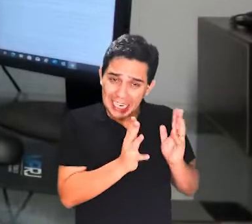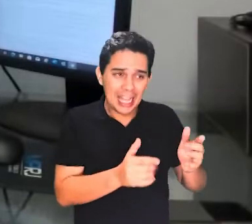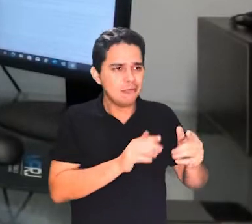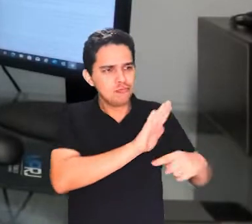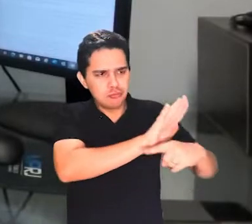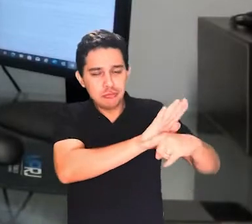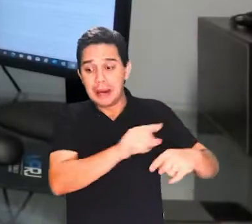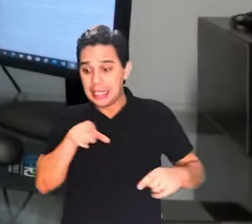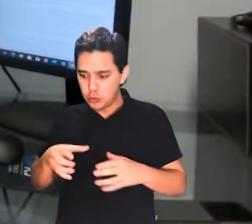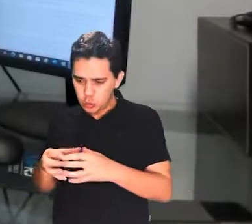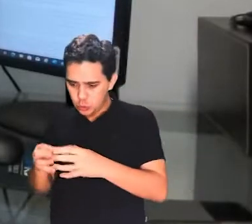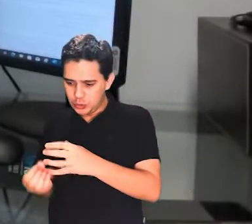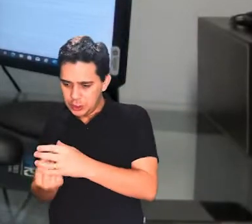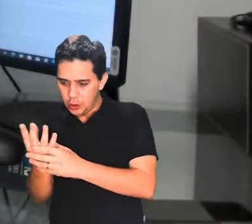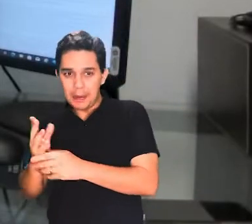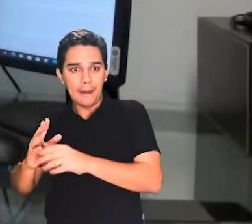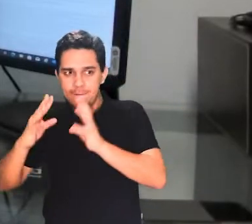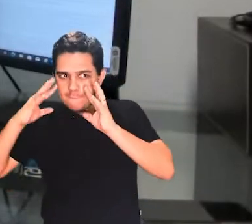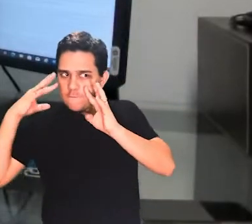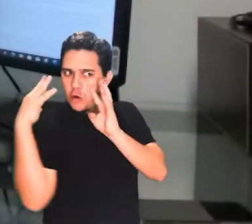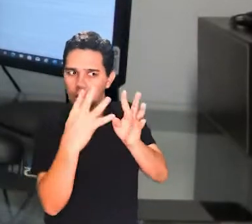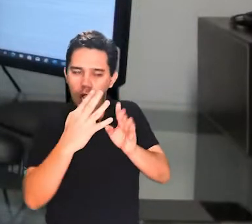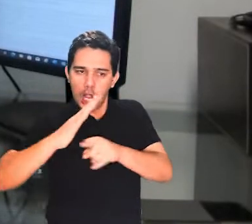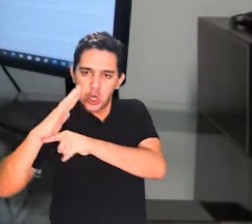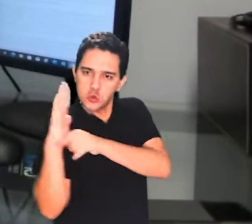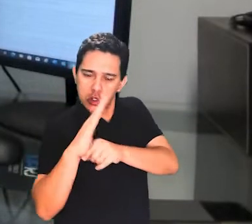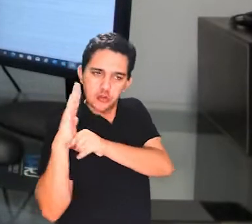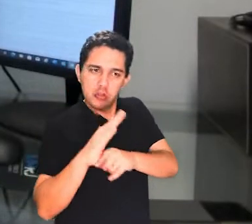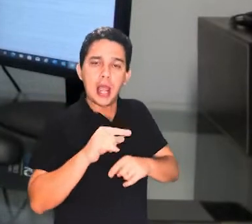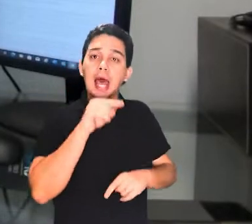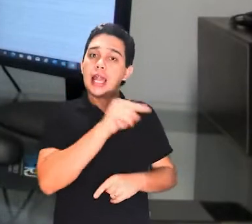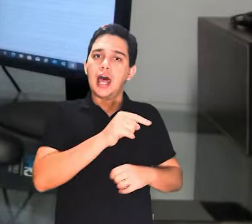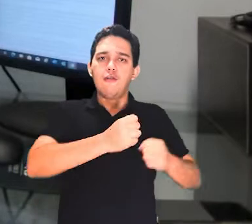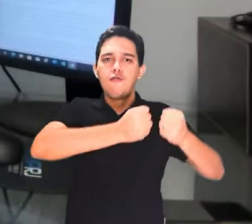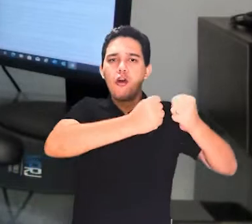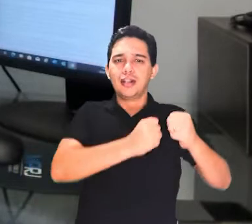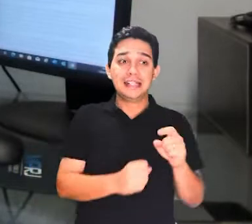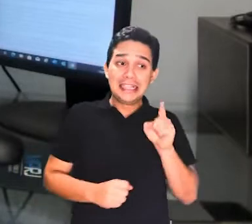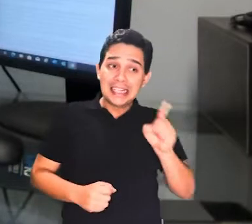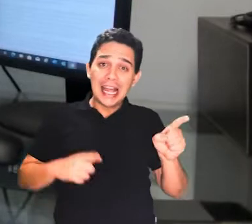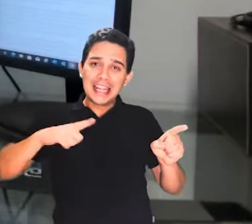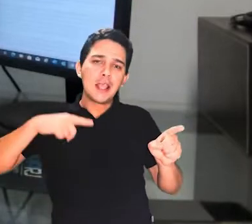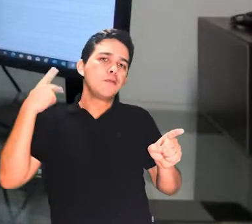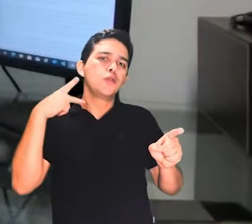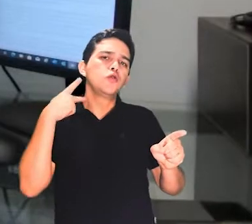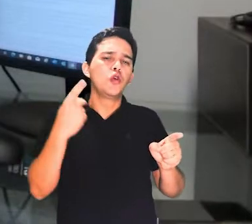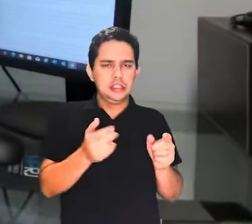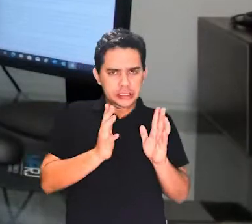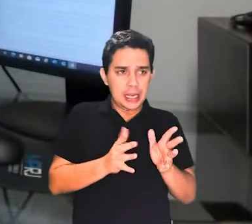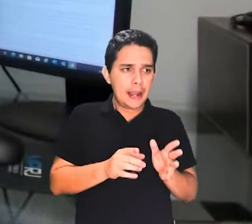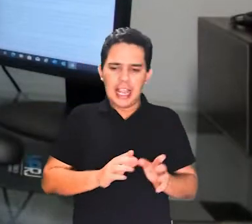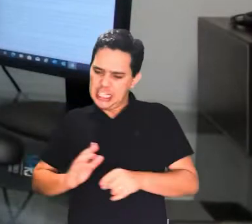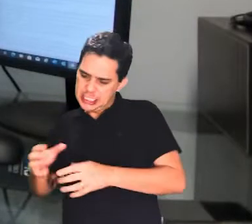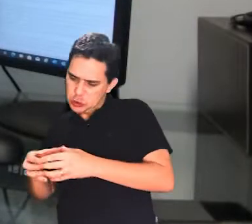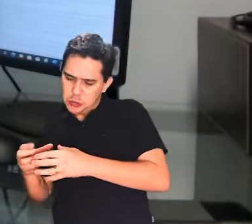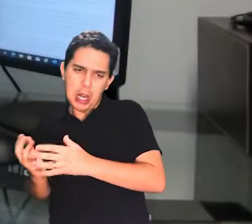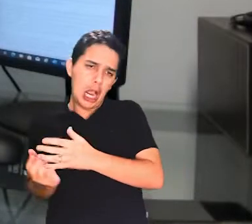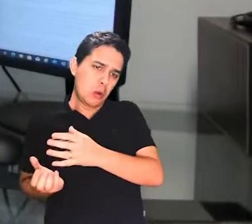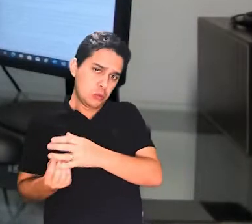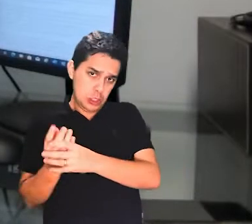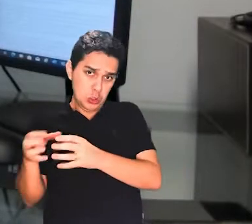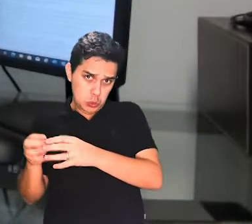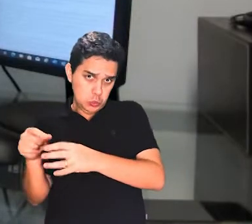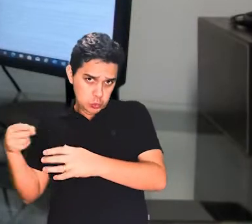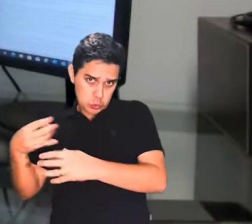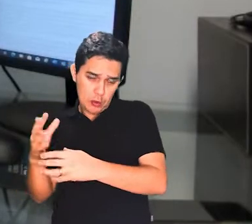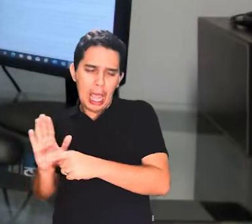intensificar o nosso trabalho e fortalecer as promotorias de justiça nesse momento em que elas ainda se encontram muito